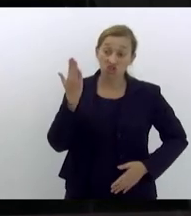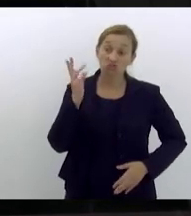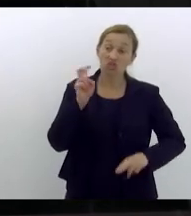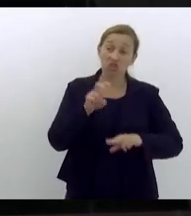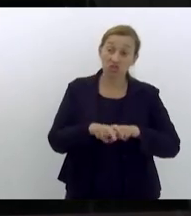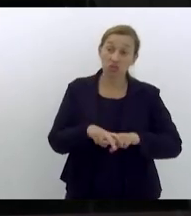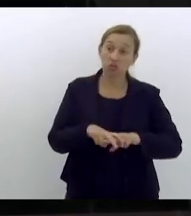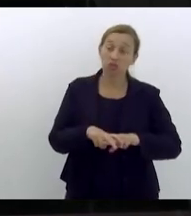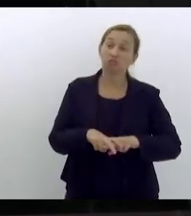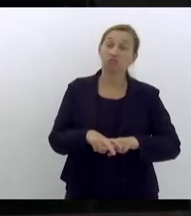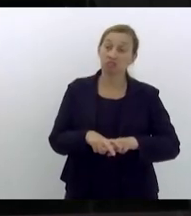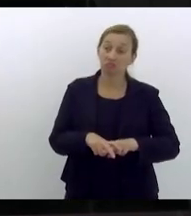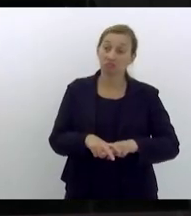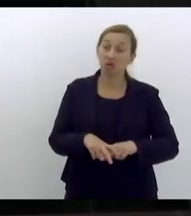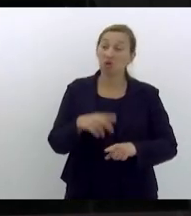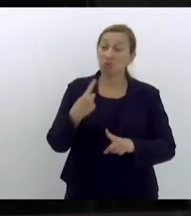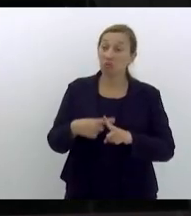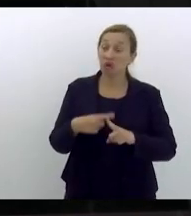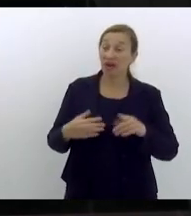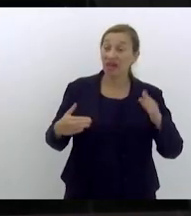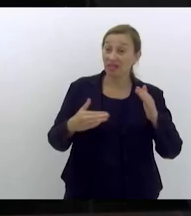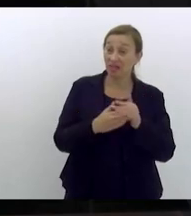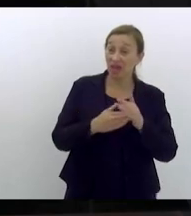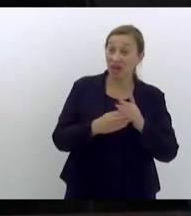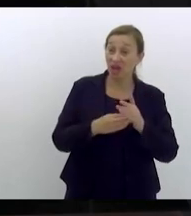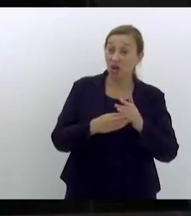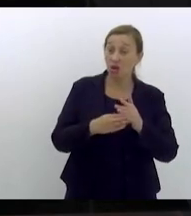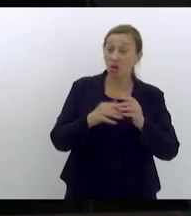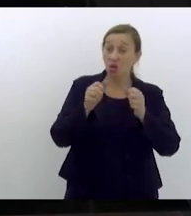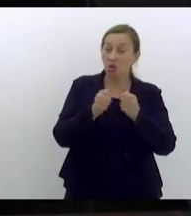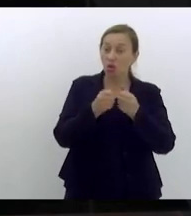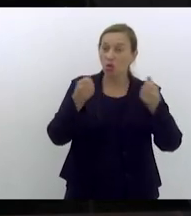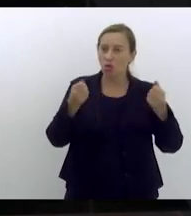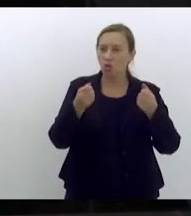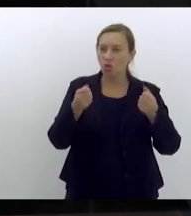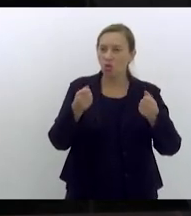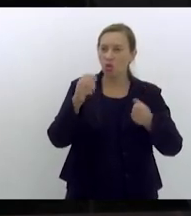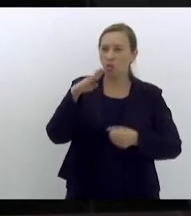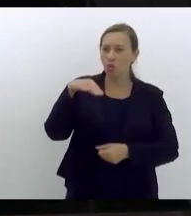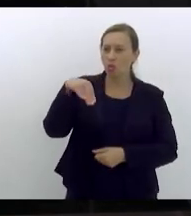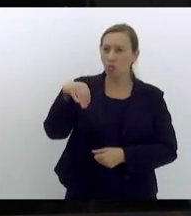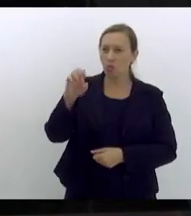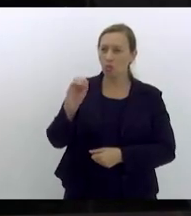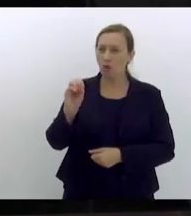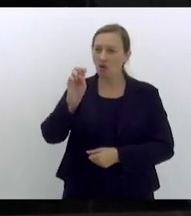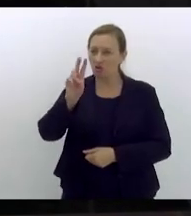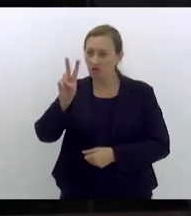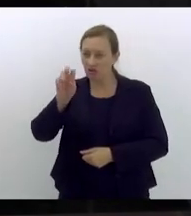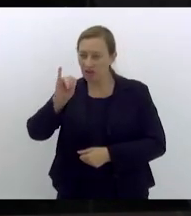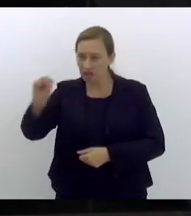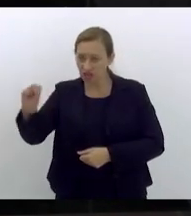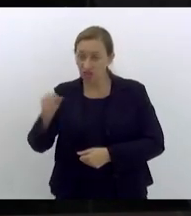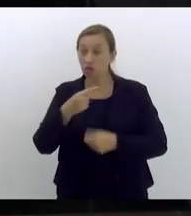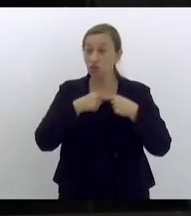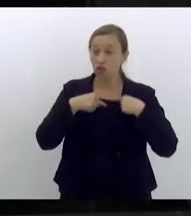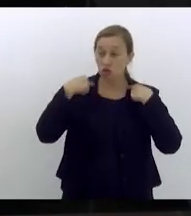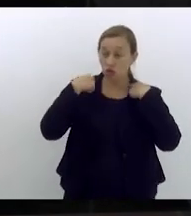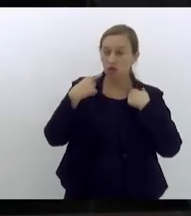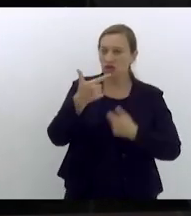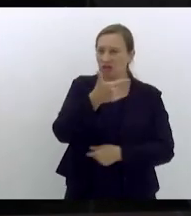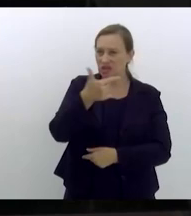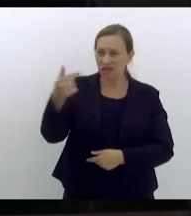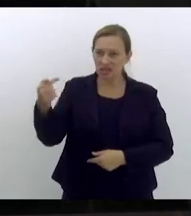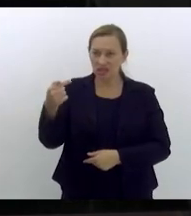naquela cadeira porque até os móveis do Palácio do Planalto levou até as joias no valor de 17 milhões